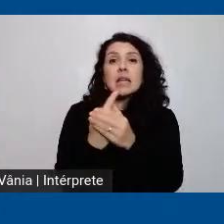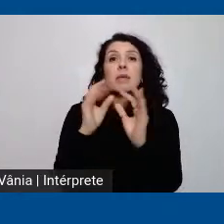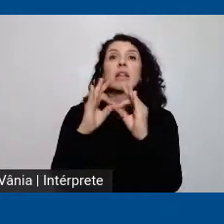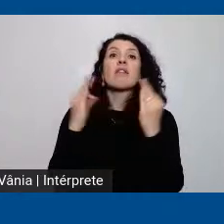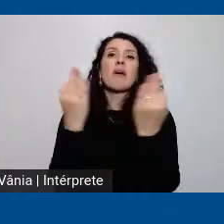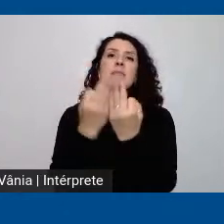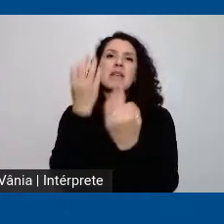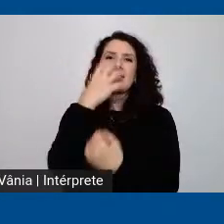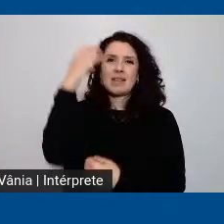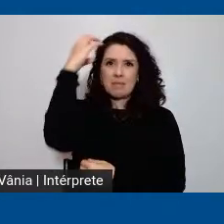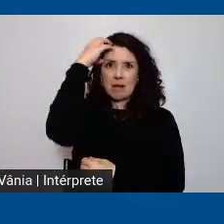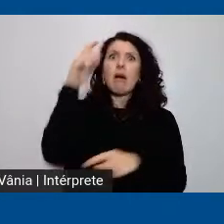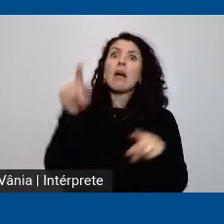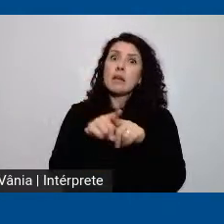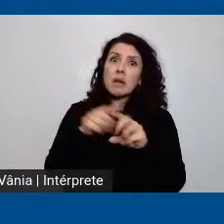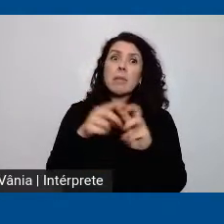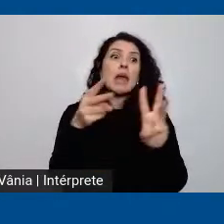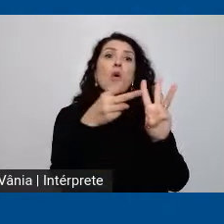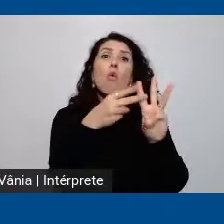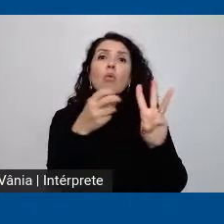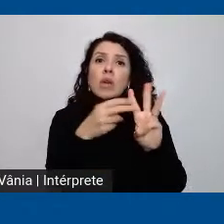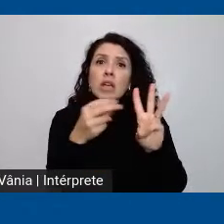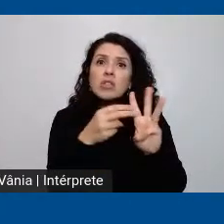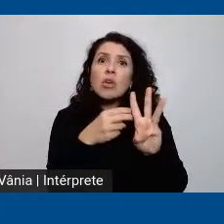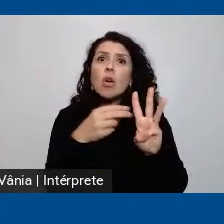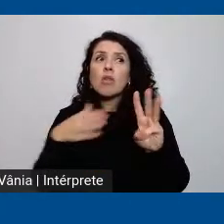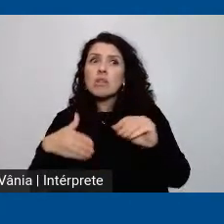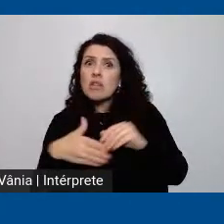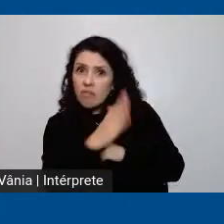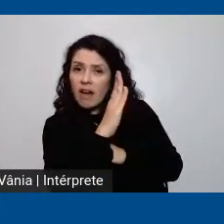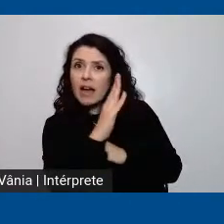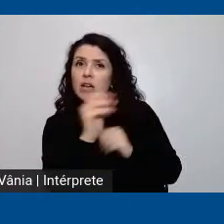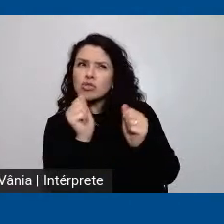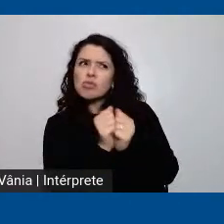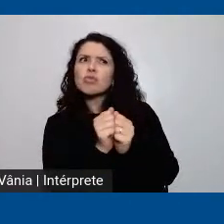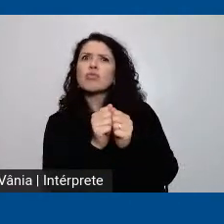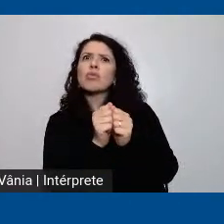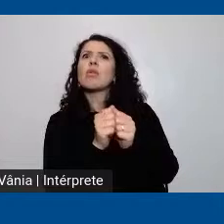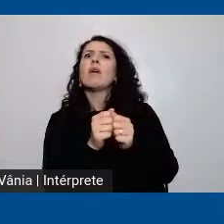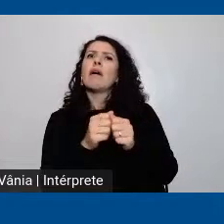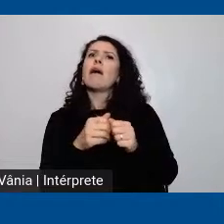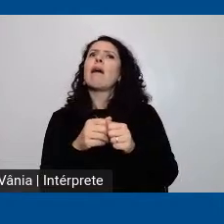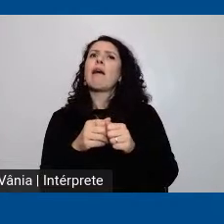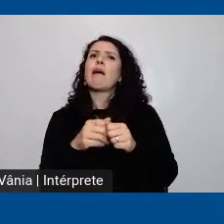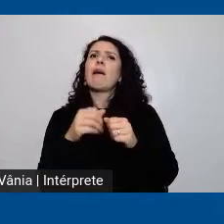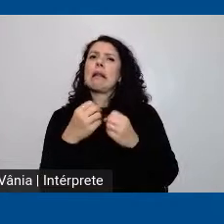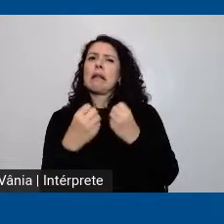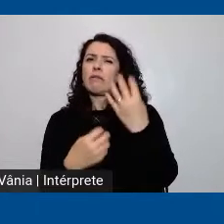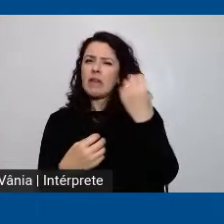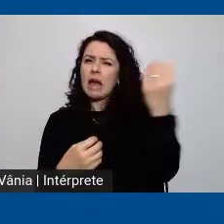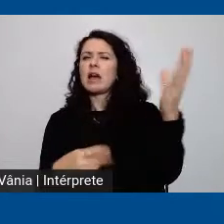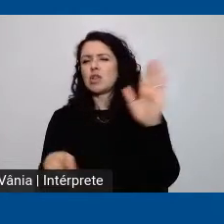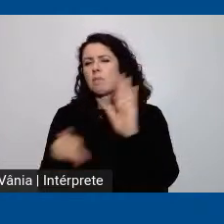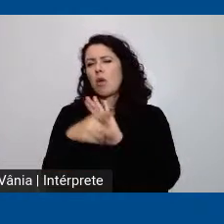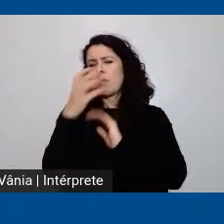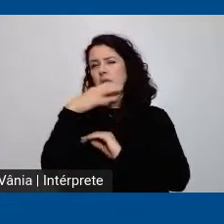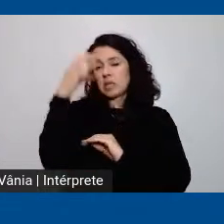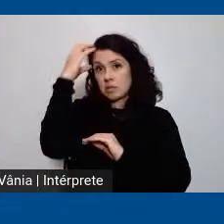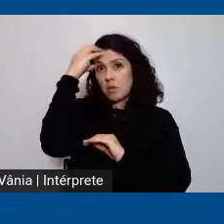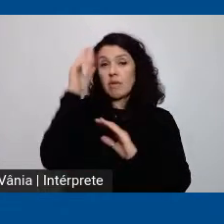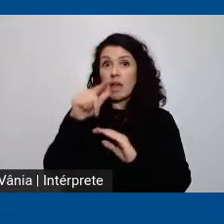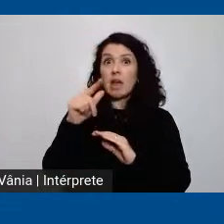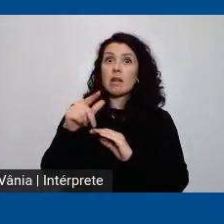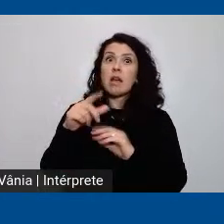vai na Comissão Geológica do Império, com o Charles Frederick Hart, né? E, sem